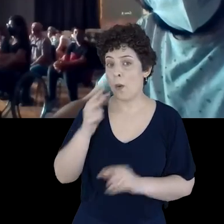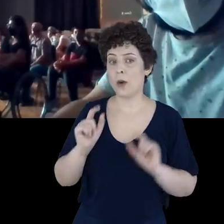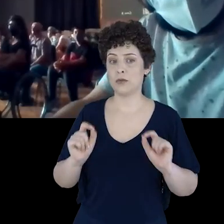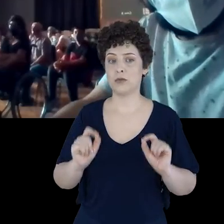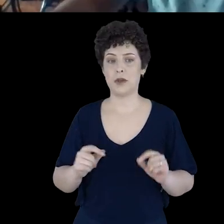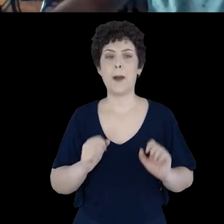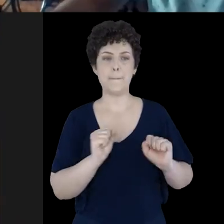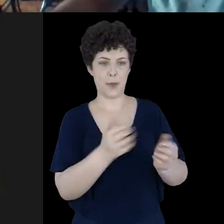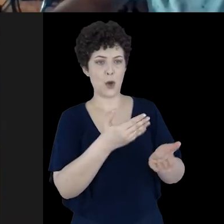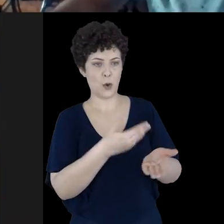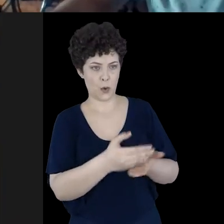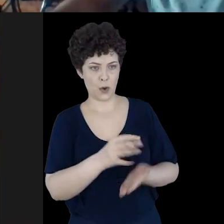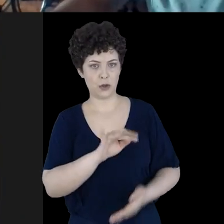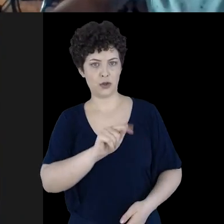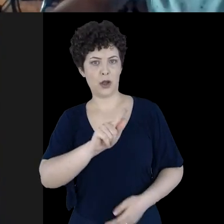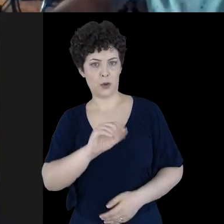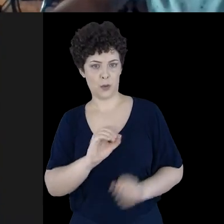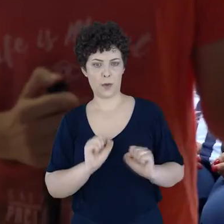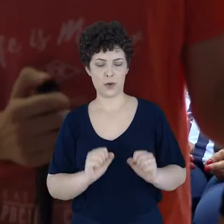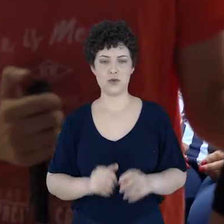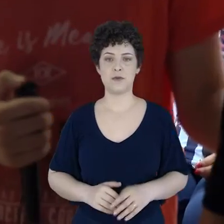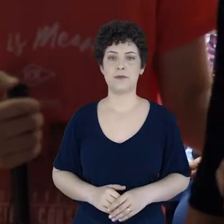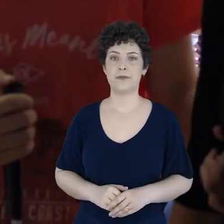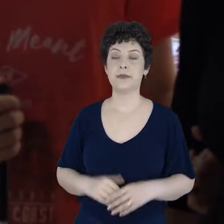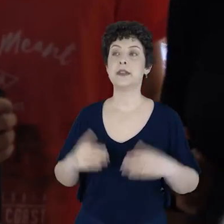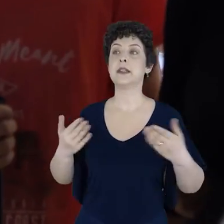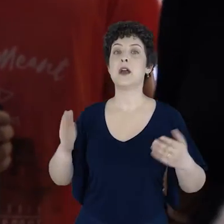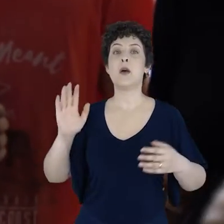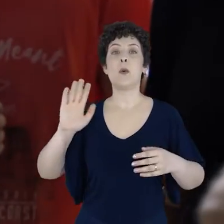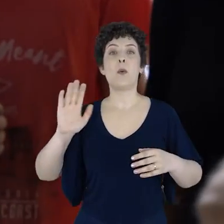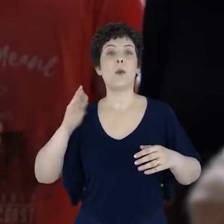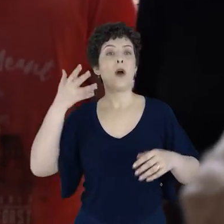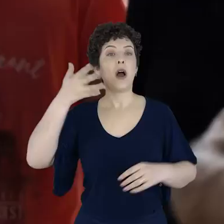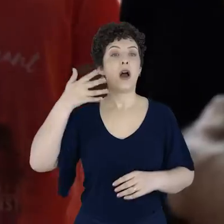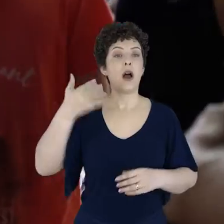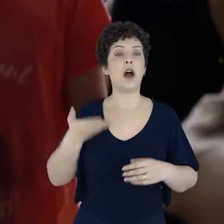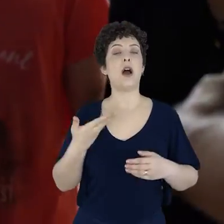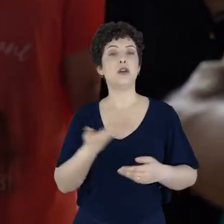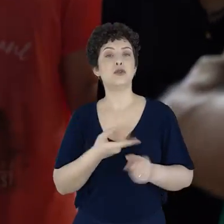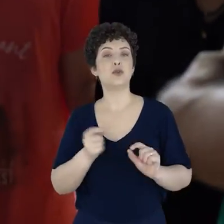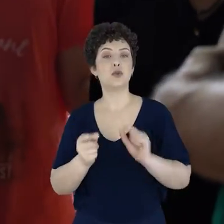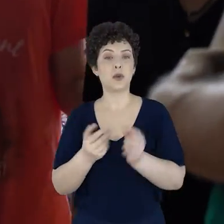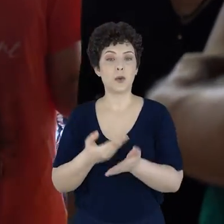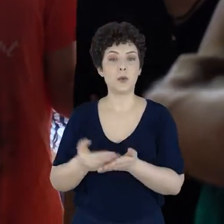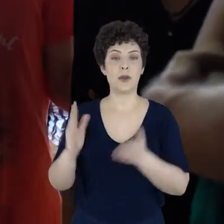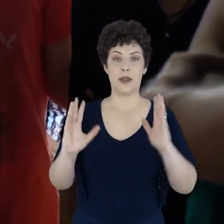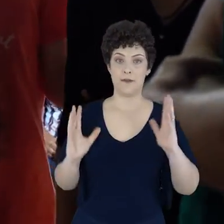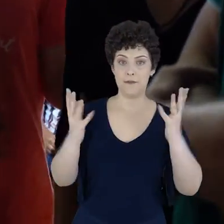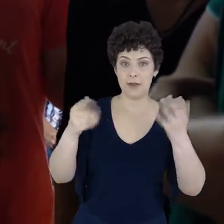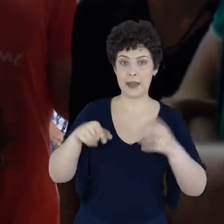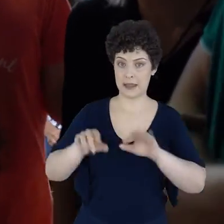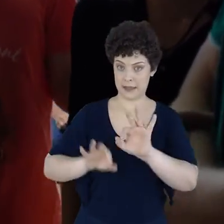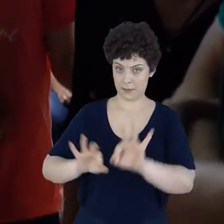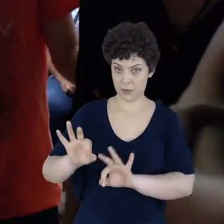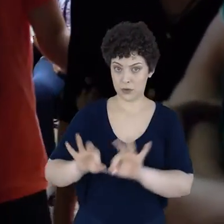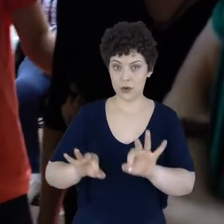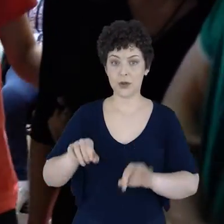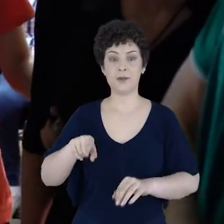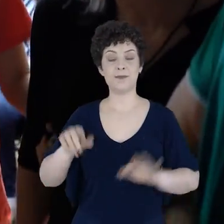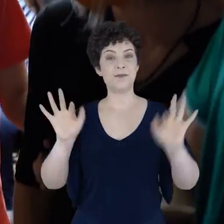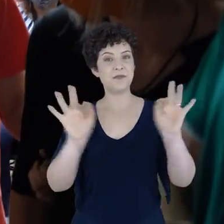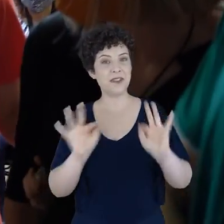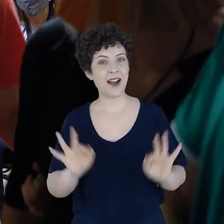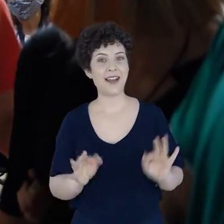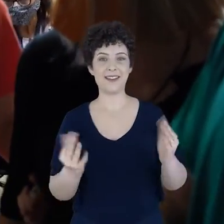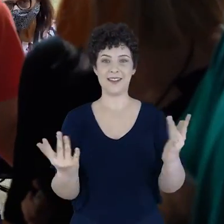Ana, eu acho que tem a... Pode começar, Thiago. Seguinte, a gente vai então adentrar para o nosso experimento, né, desse